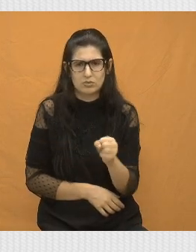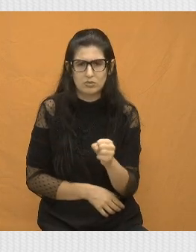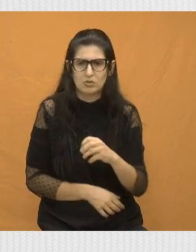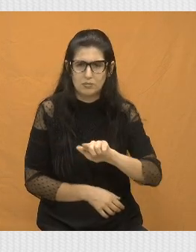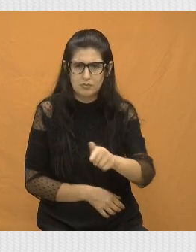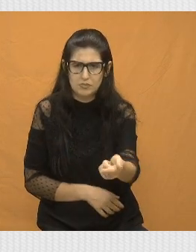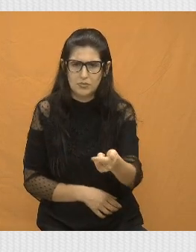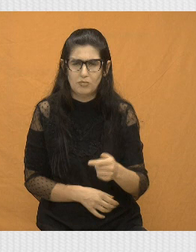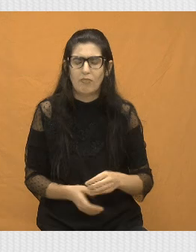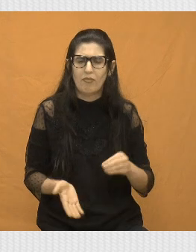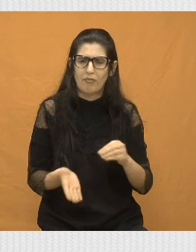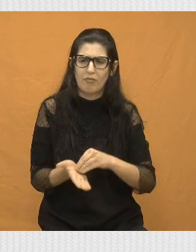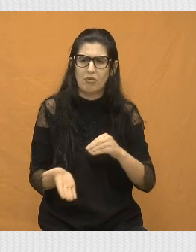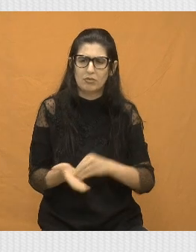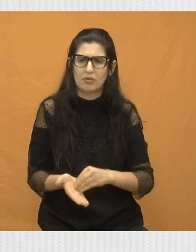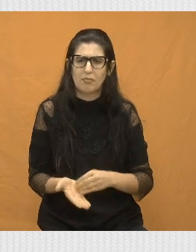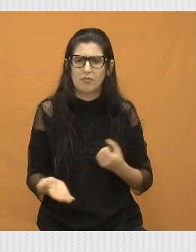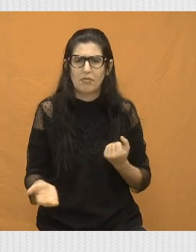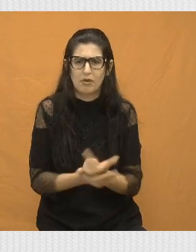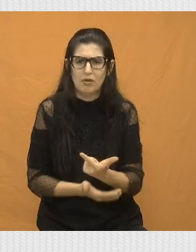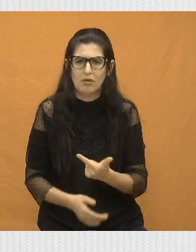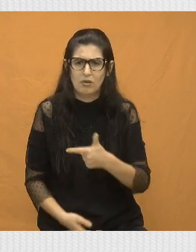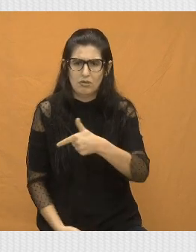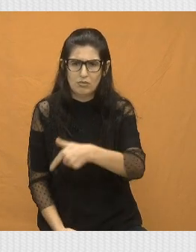19.388.378, e ainda restando a pagar